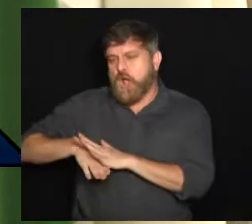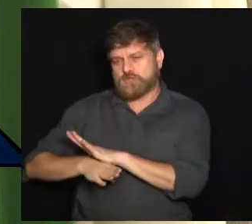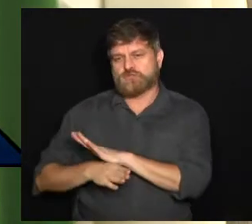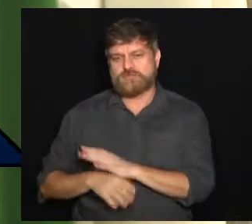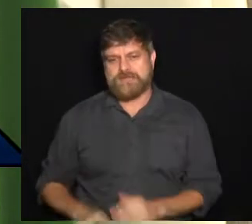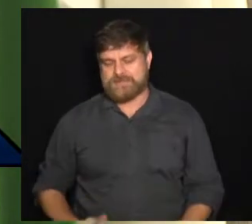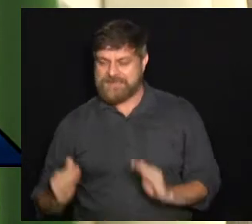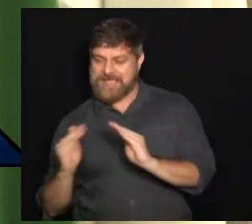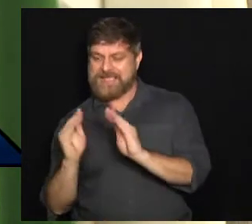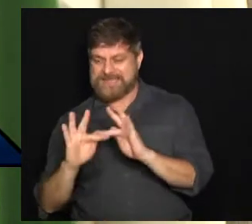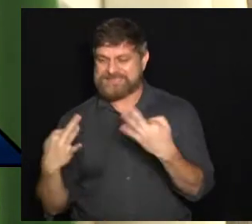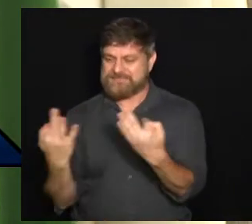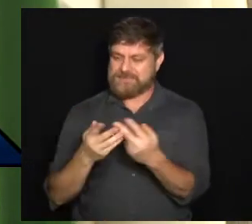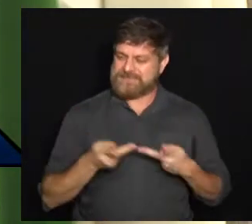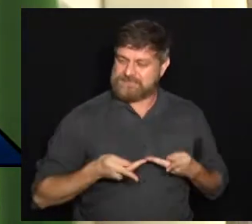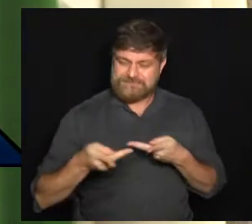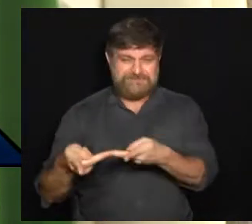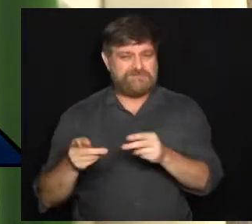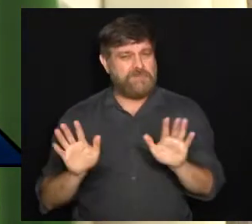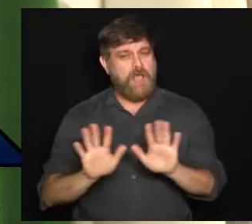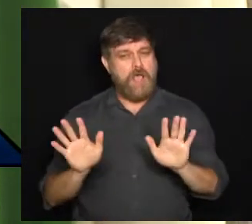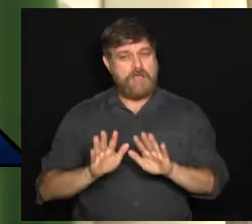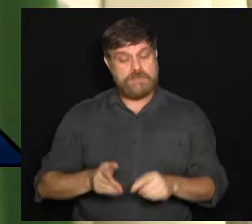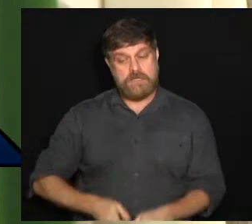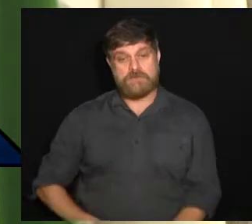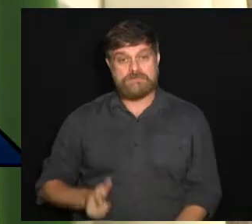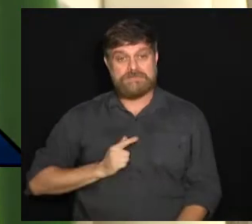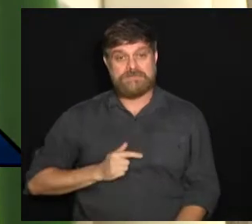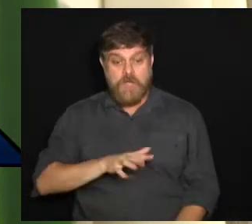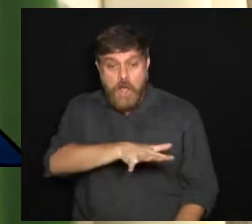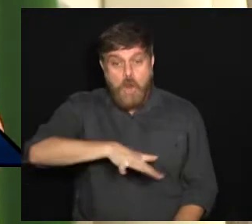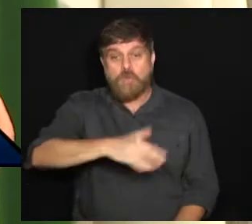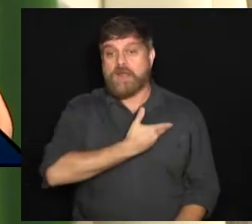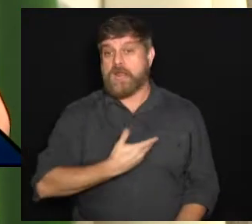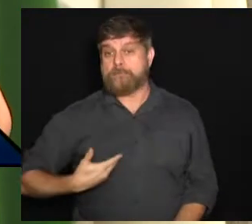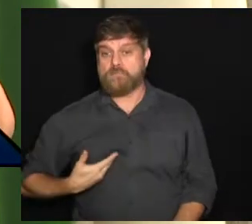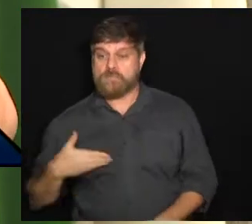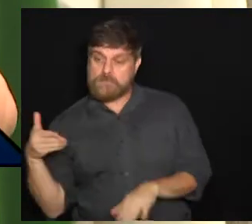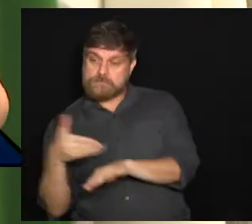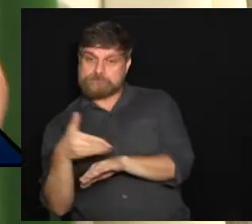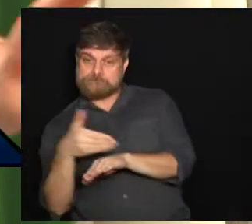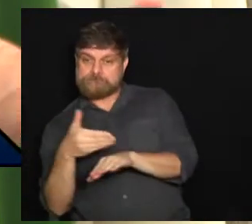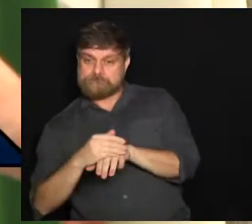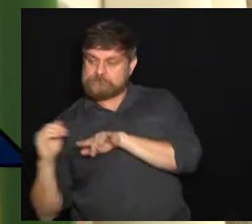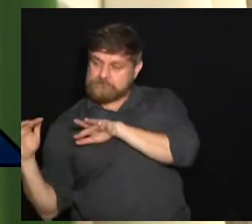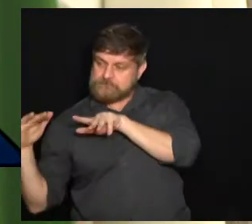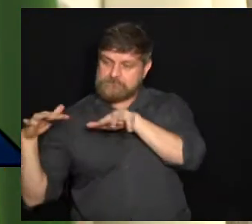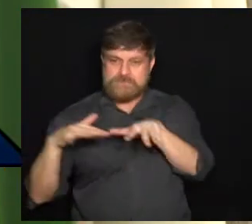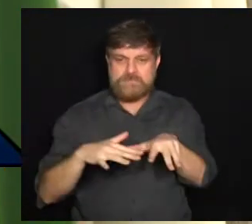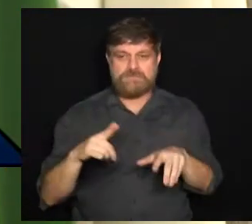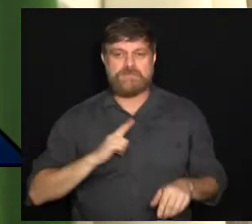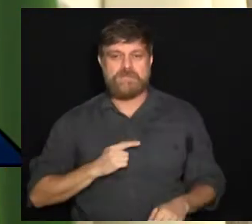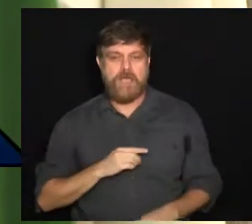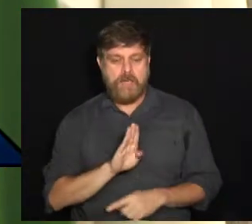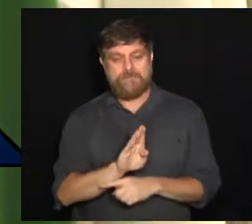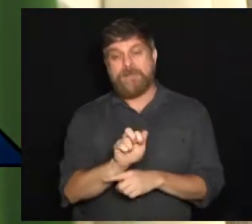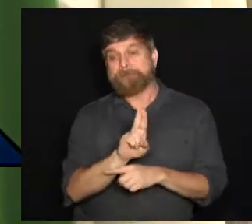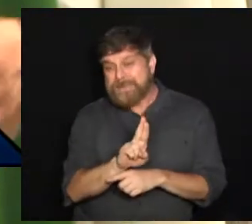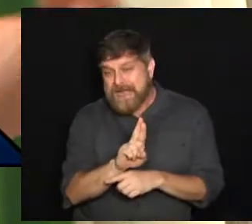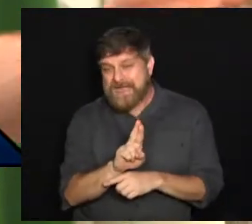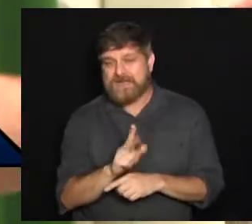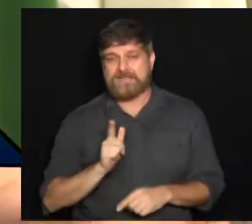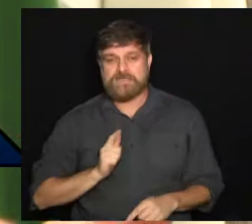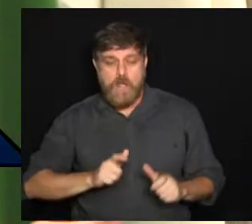gente evitar frequentar ambientes públicos, vamos dizer, que a gente frequenta habitualmente, bares, né,